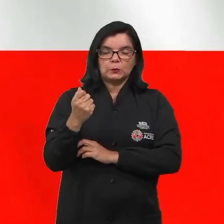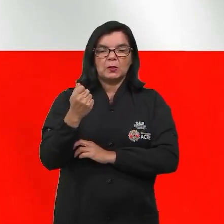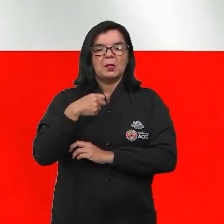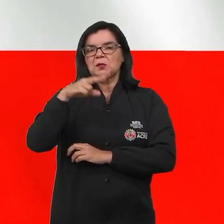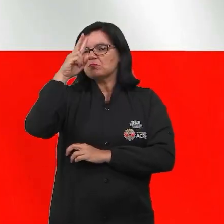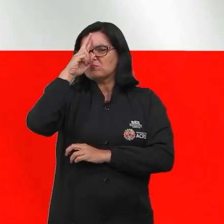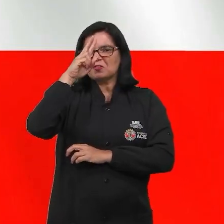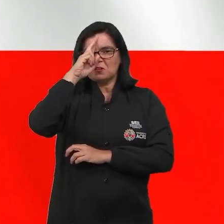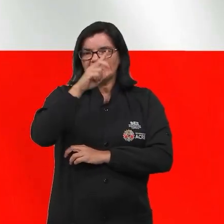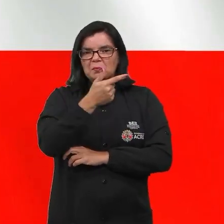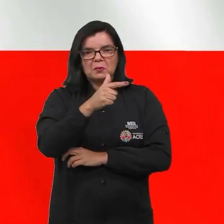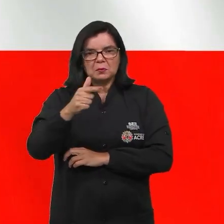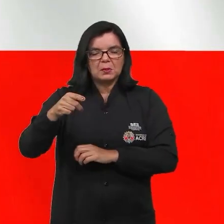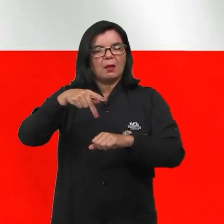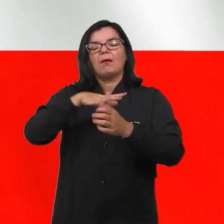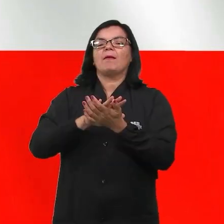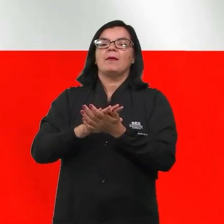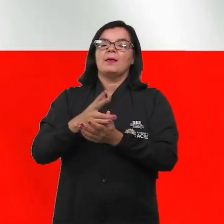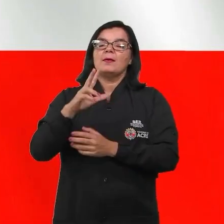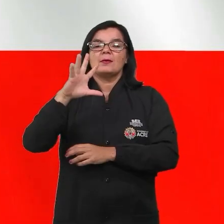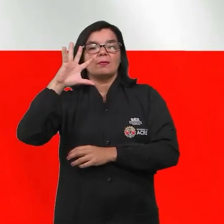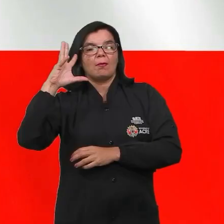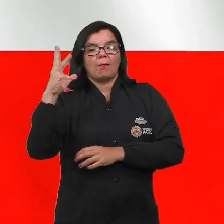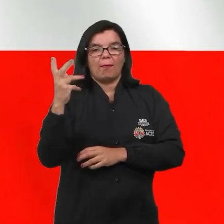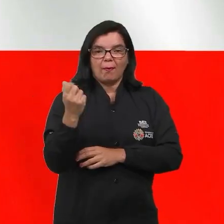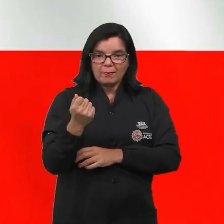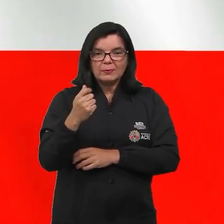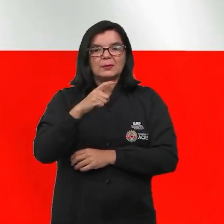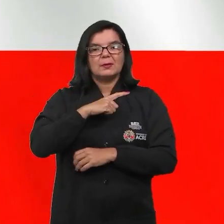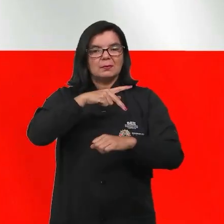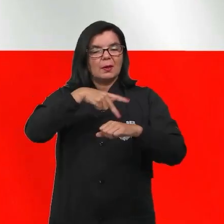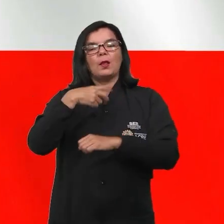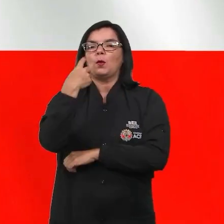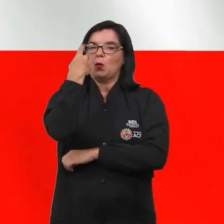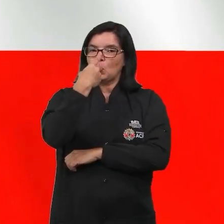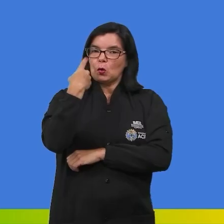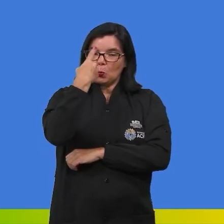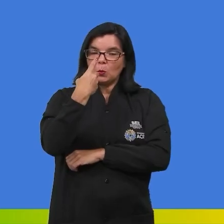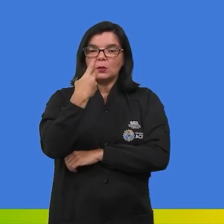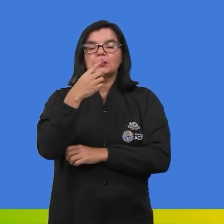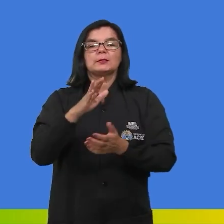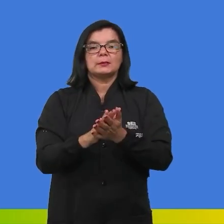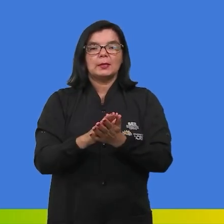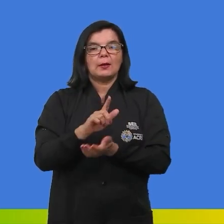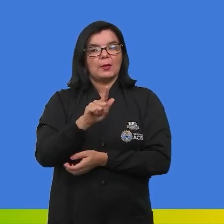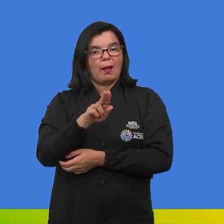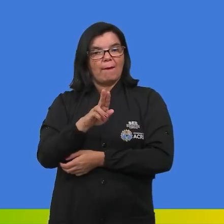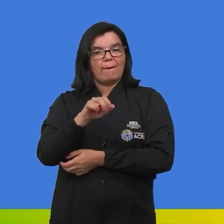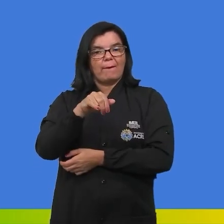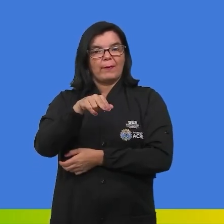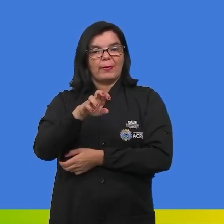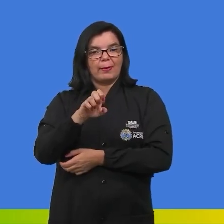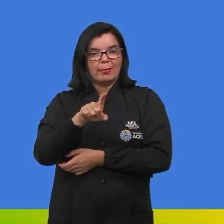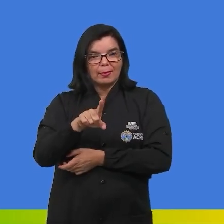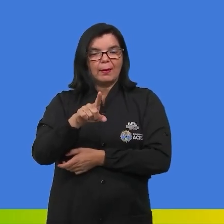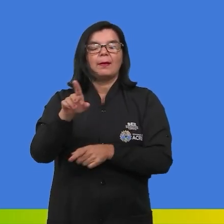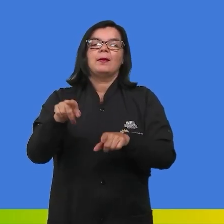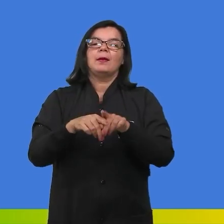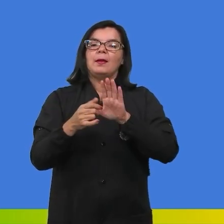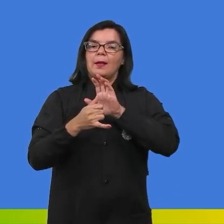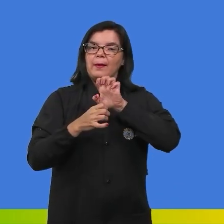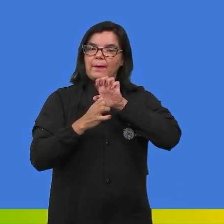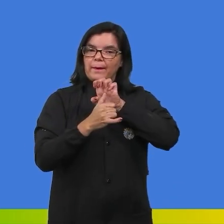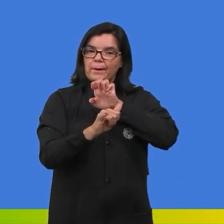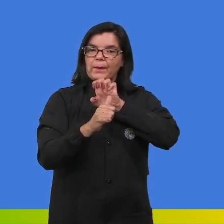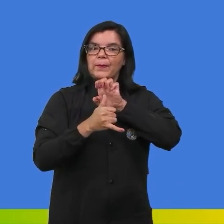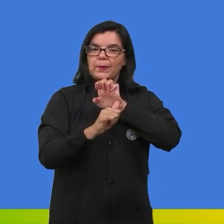lembram, né, que existe um país na África que tem o espanhol como idioma oficial. É o caso da Guiné Equatorial. É um país